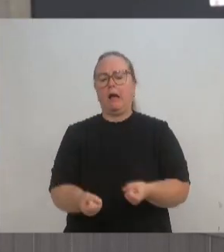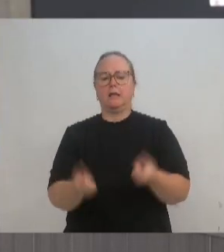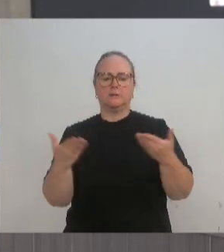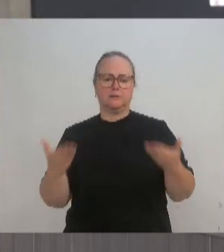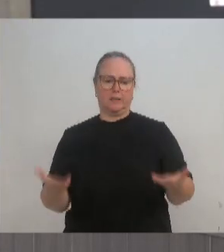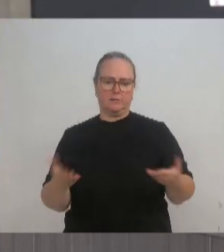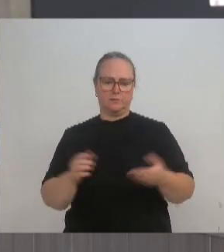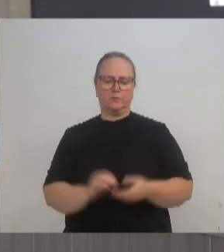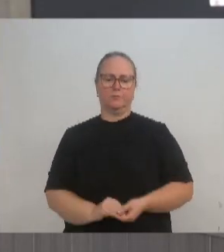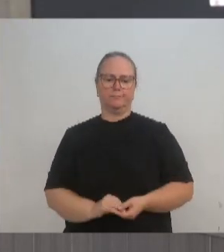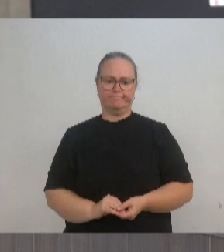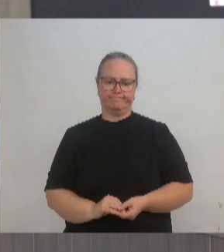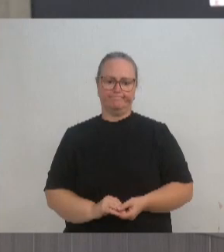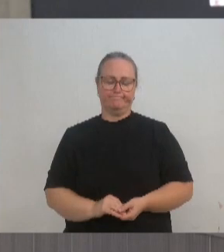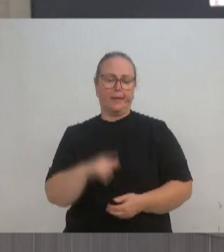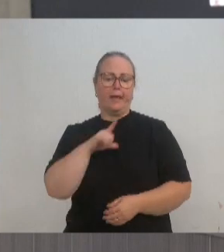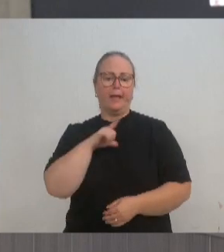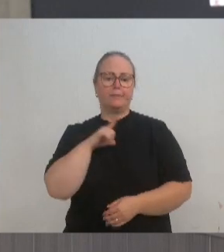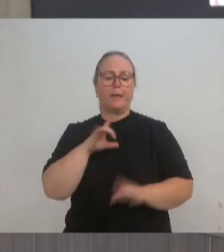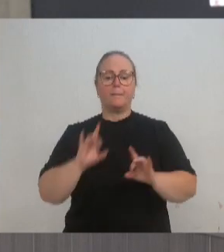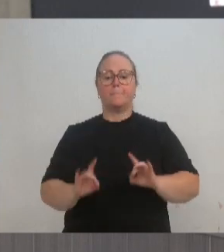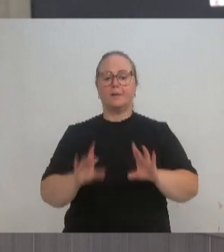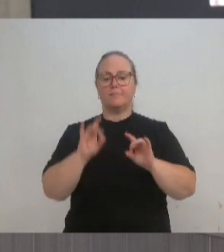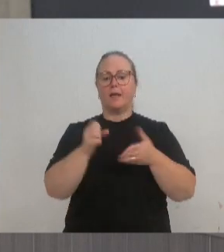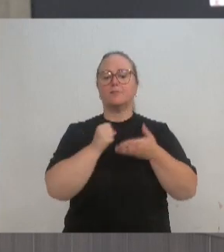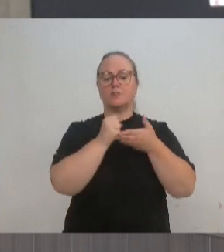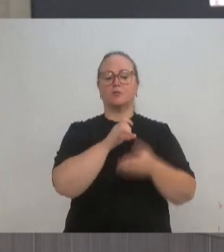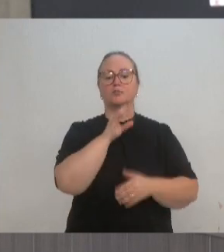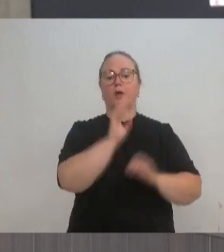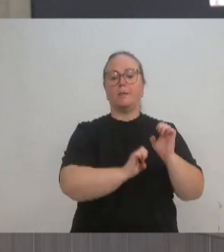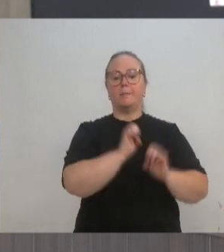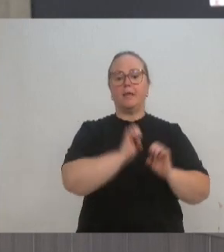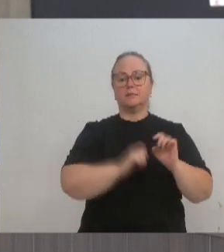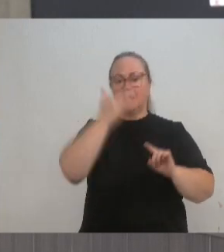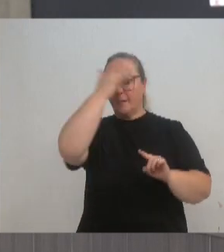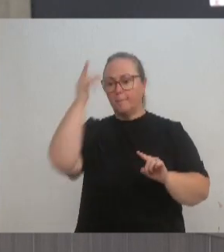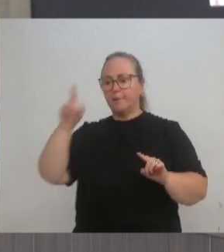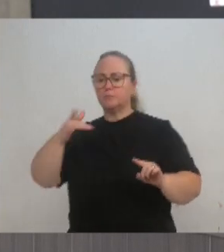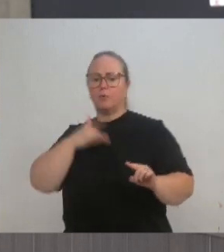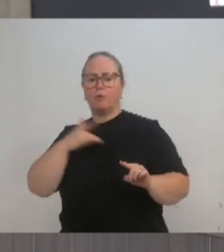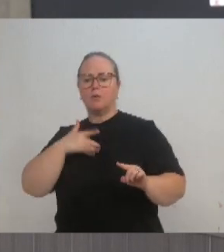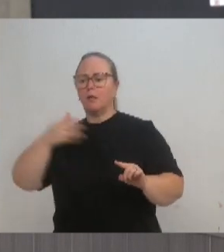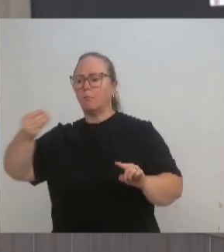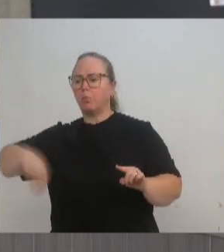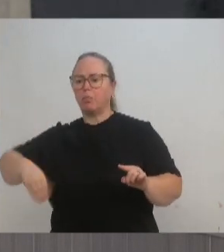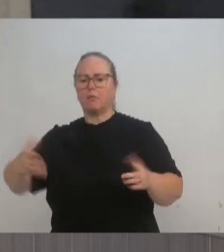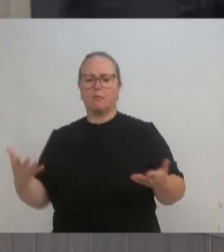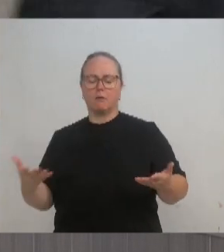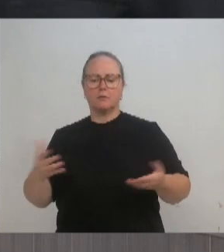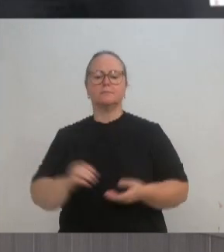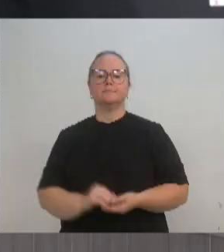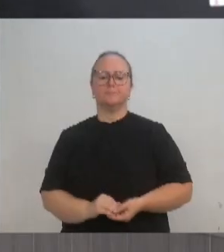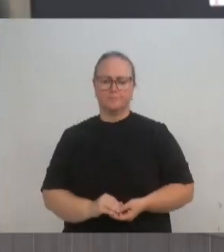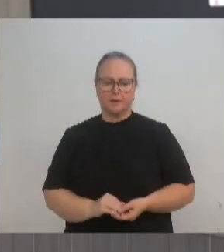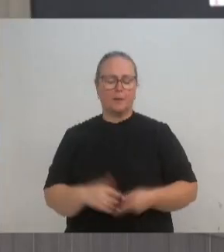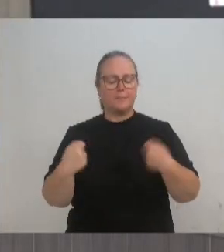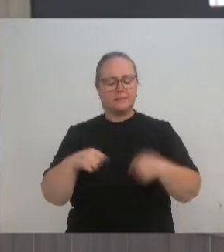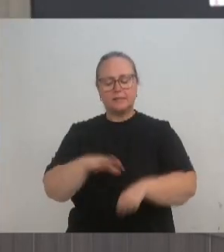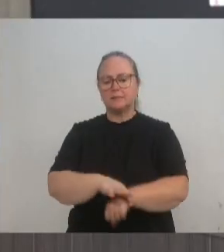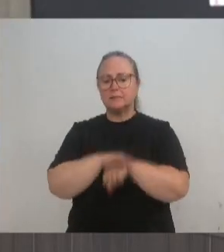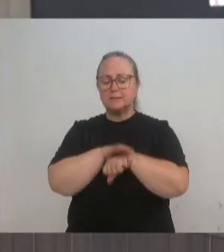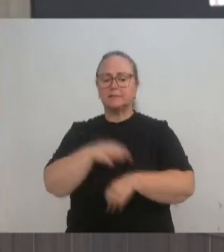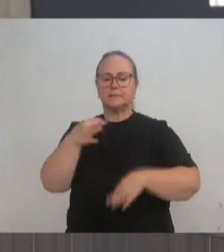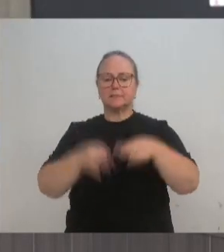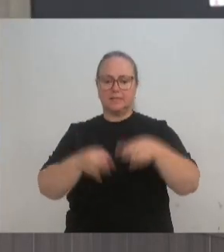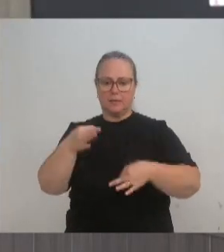privilegiam a empresa contratada e não dão nenhuma segurança jurídica para as famílias. Então, essa é a importância dessa